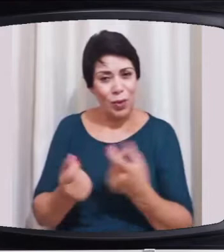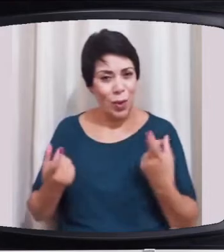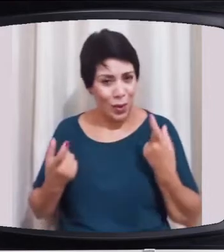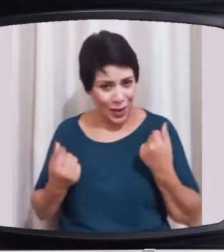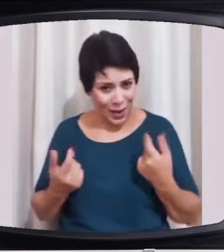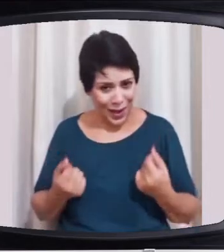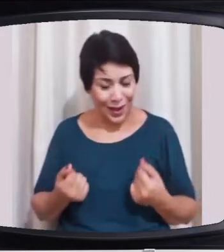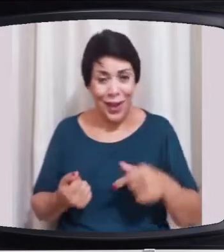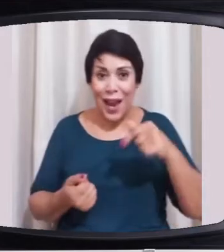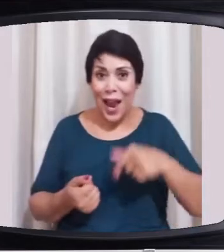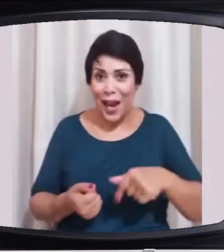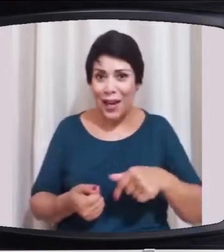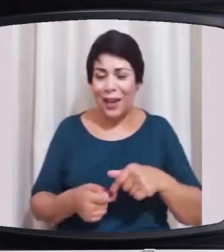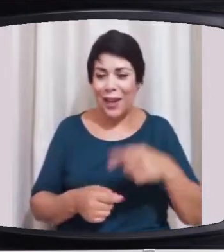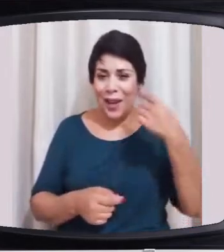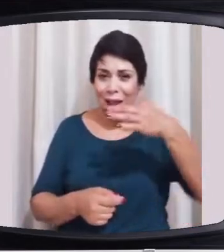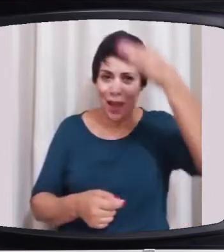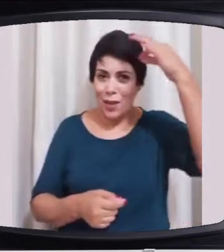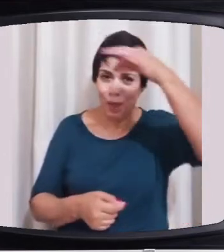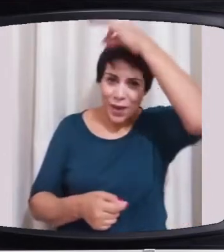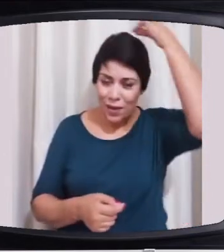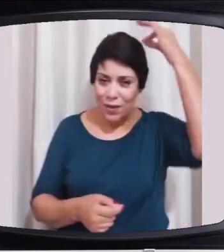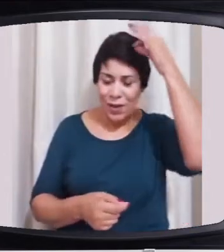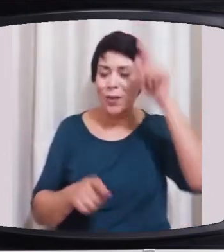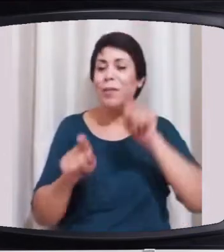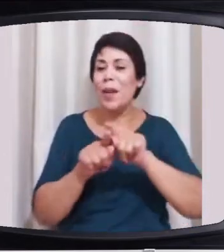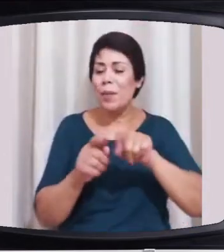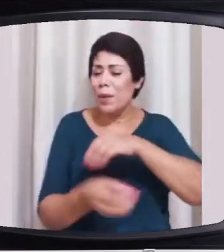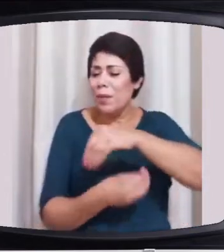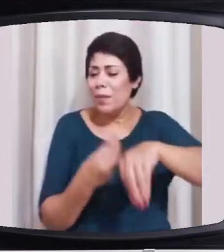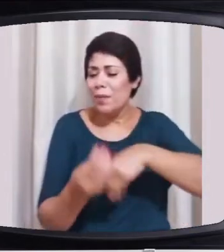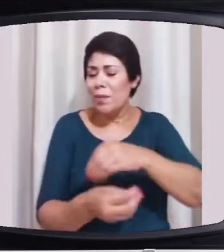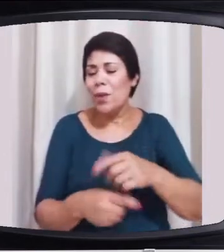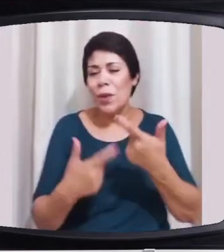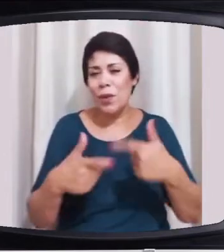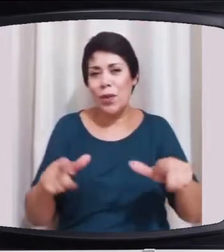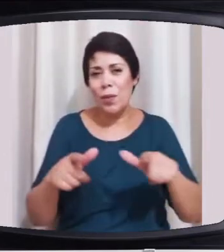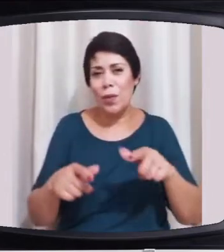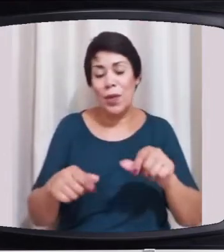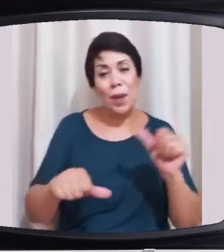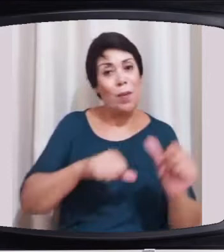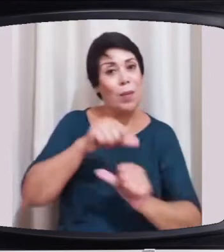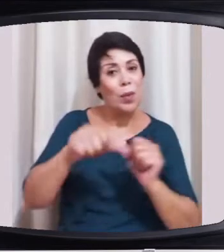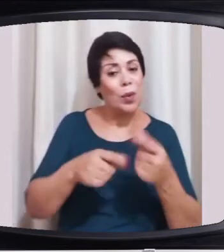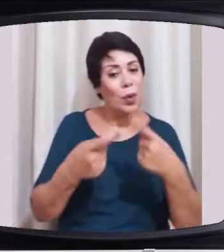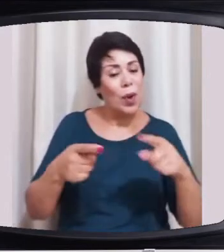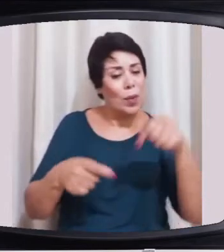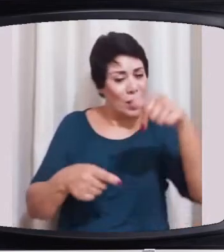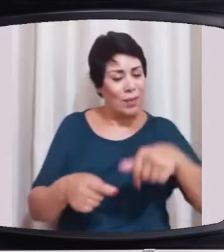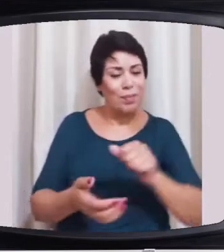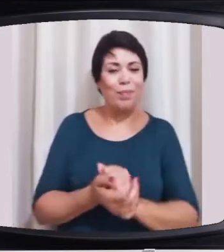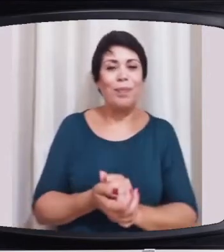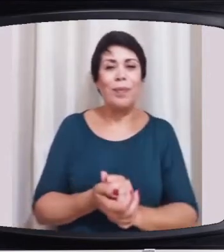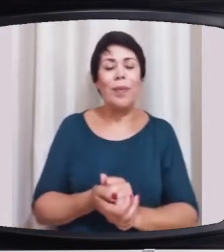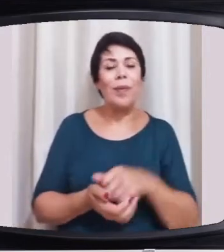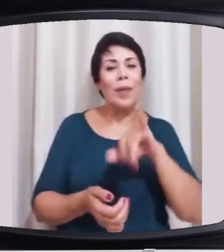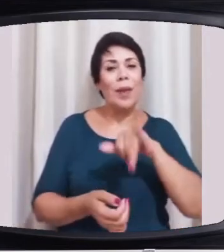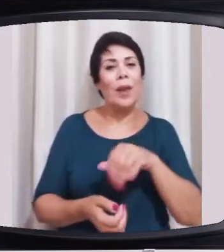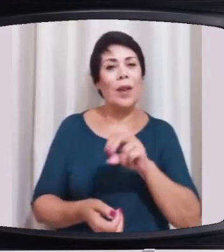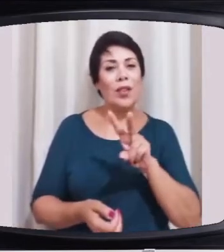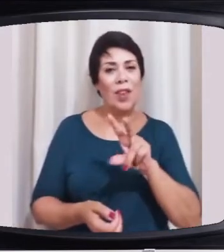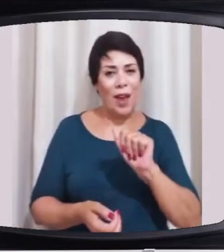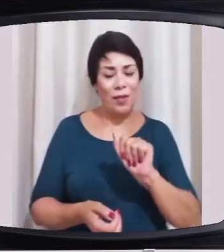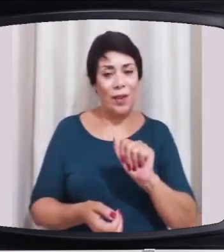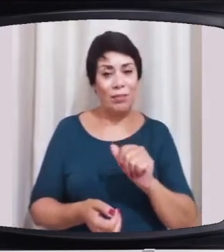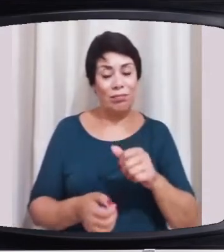Aqui no estado vimos nascer o Rock Congo e essa mistura toda revirou o cenário capixaba de ponta cabeça. O Java lançou 3 discos que